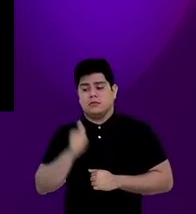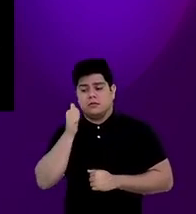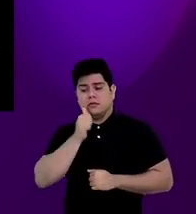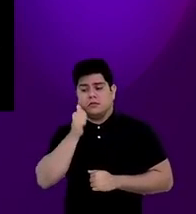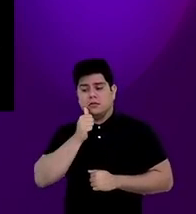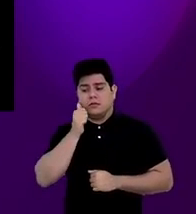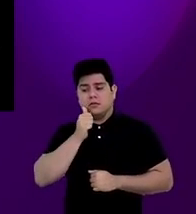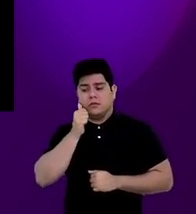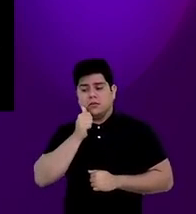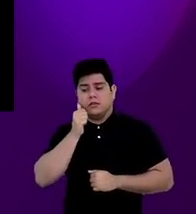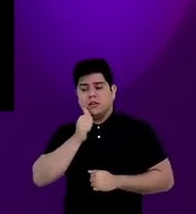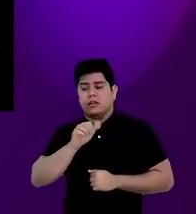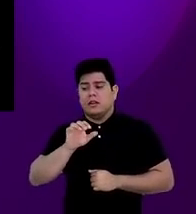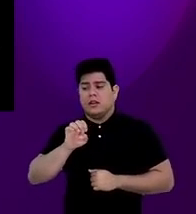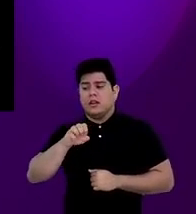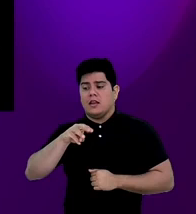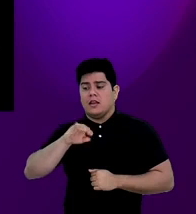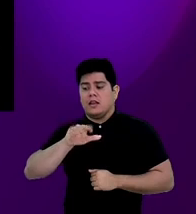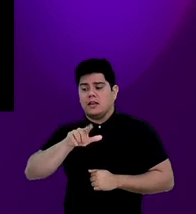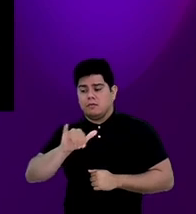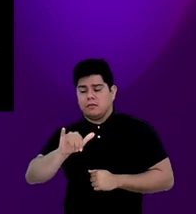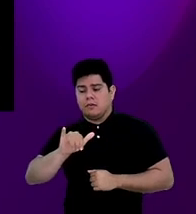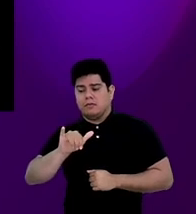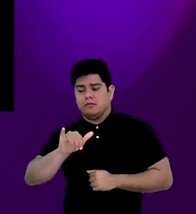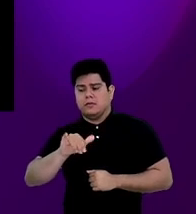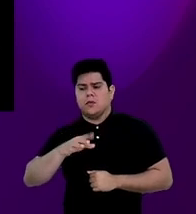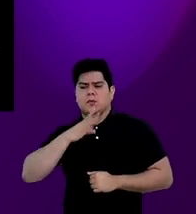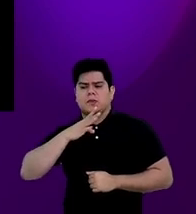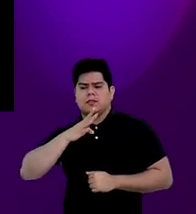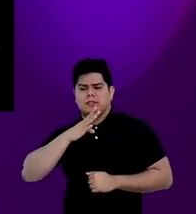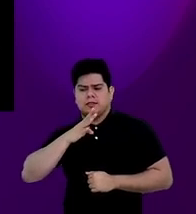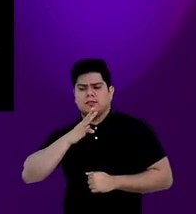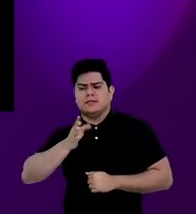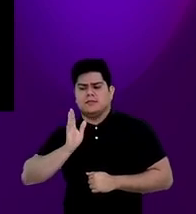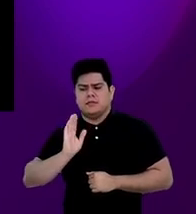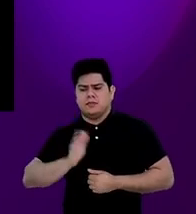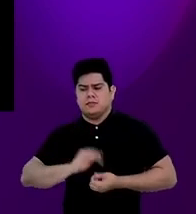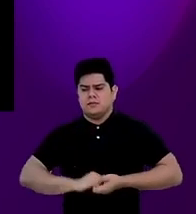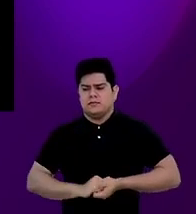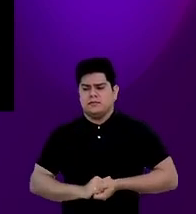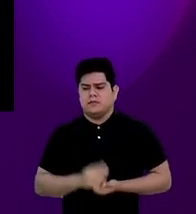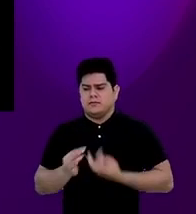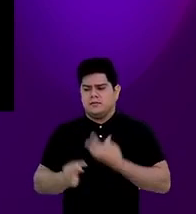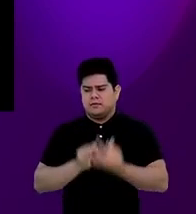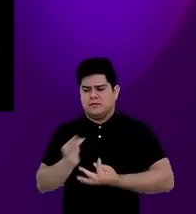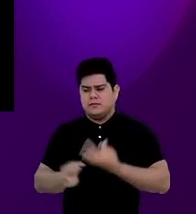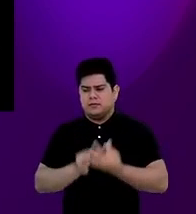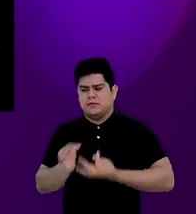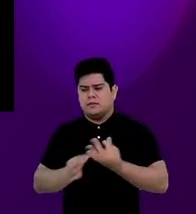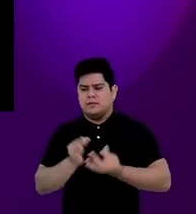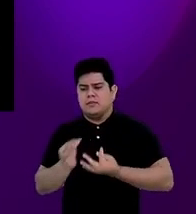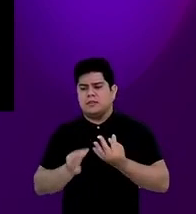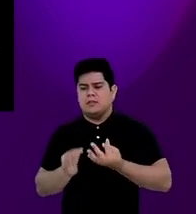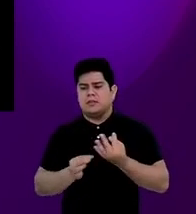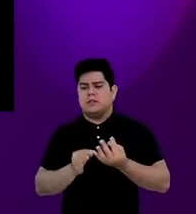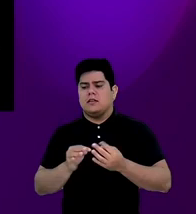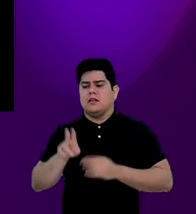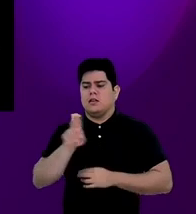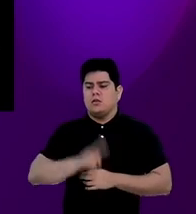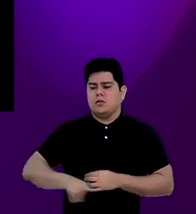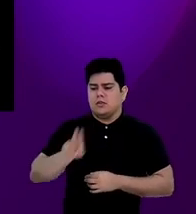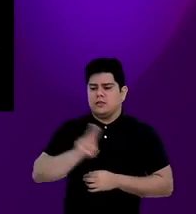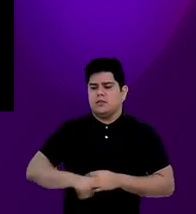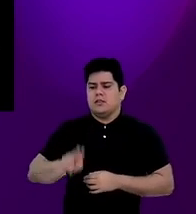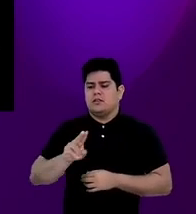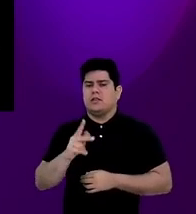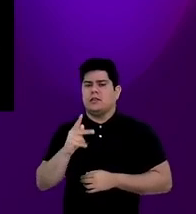Emily, né, que é uma paciente conhecida, né, que foi tratada na Universidade da Pensilvânia, o primeiro